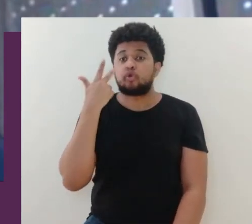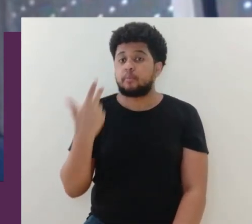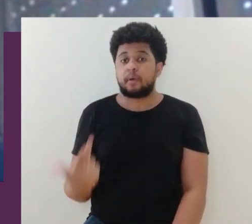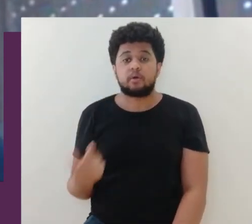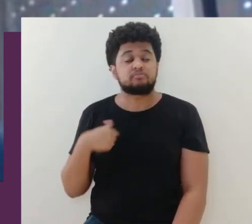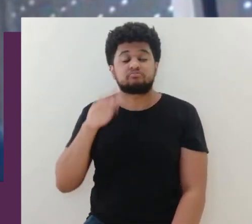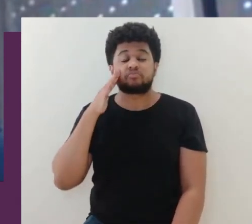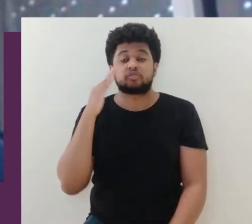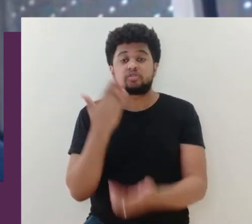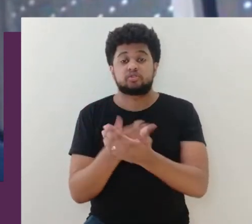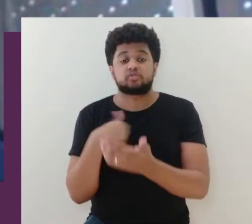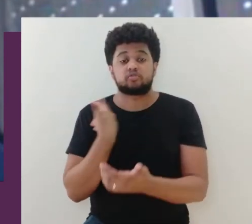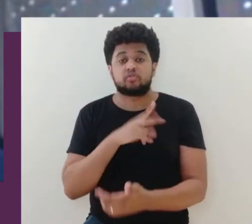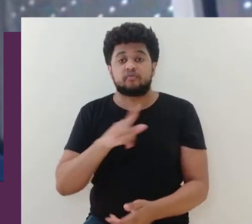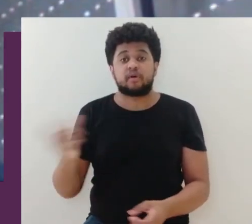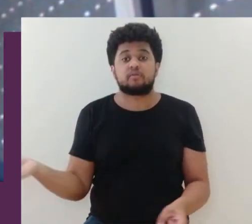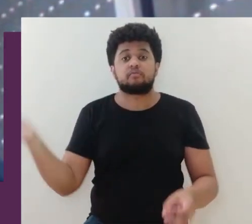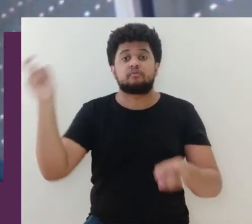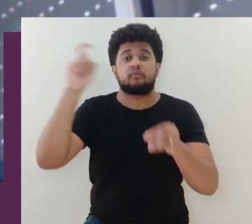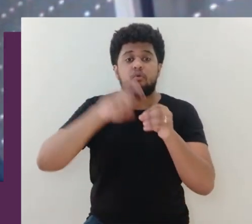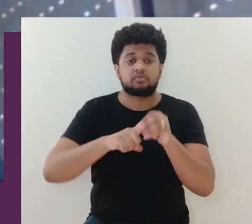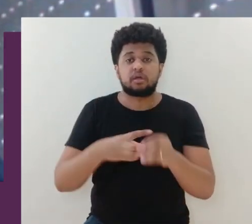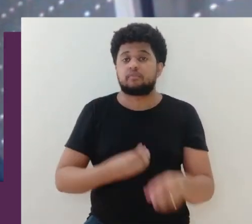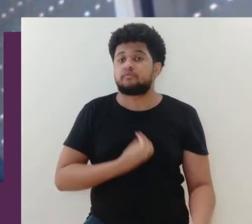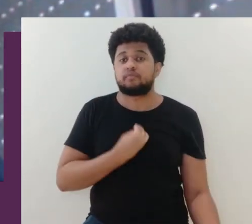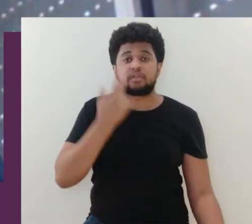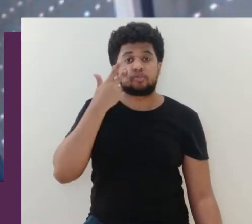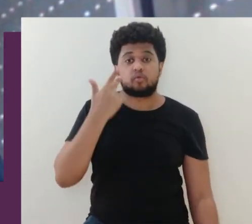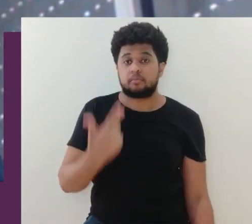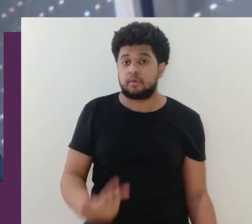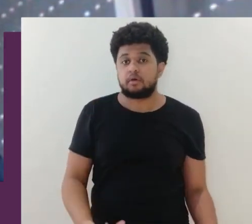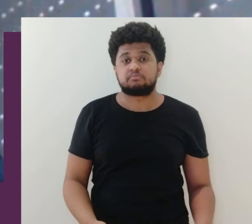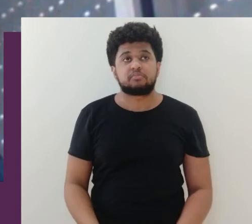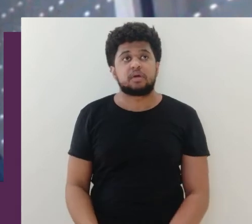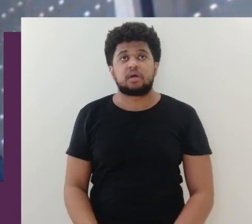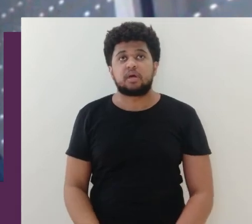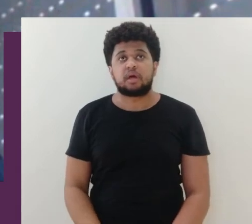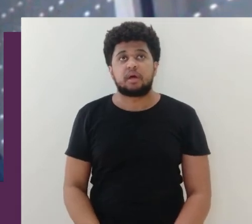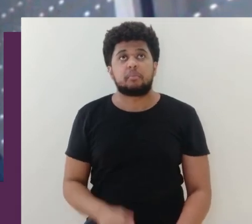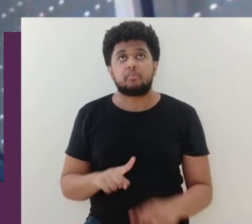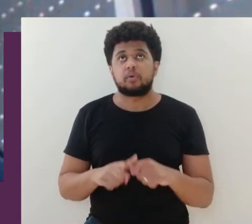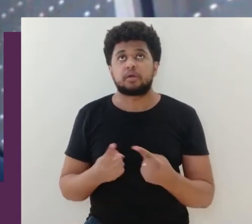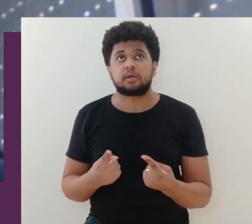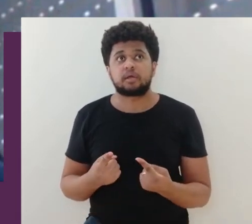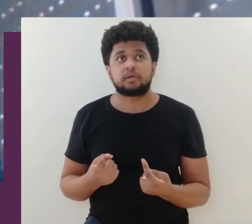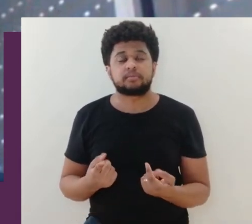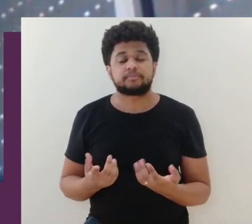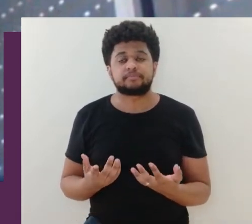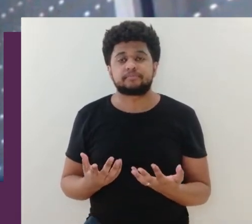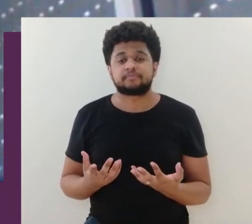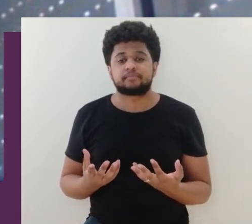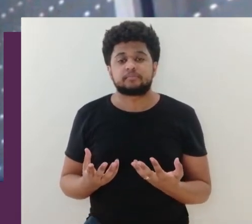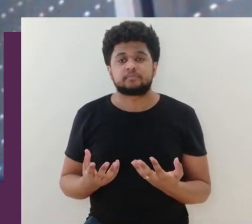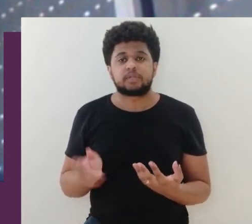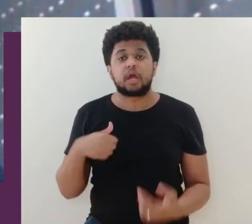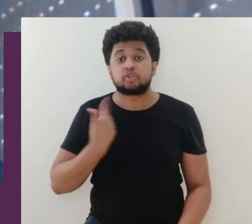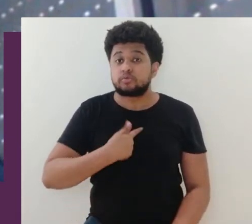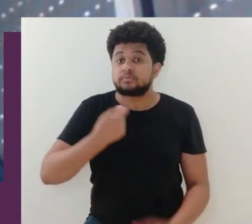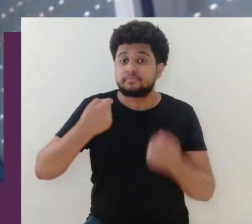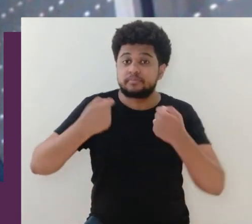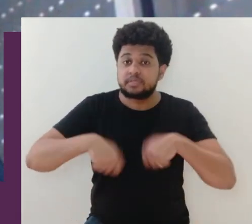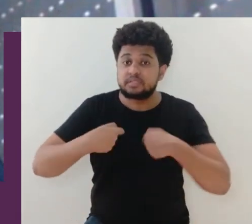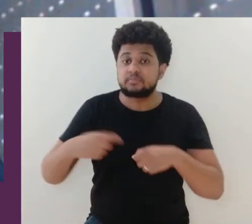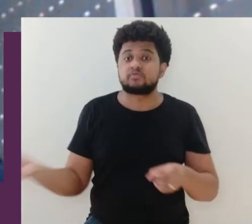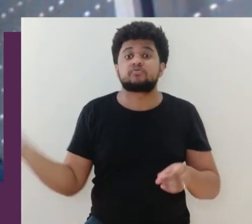nada. Com vacina, então, vai voltar tudo ao normal. Eu acredito que a gente vai voltar à vida normal, não, até